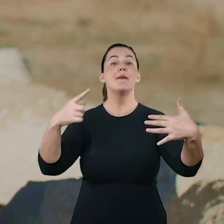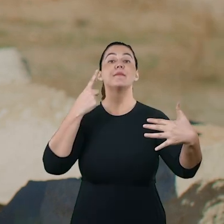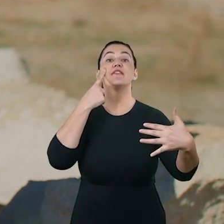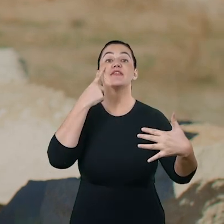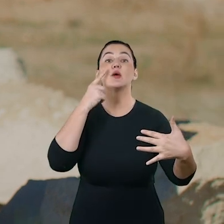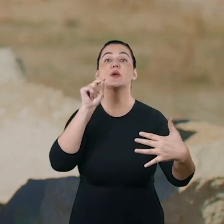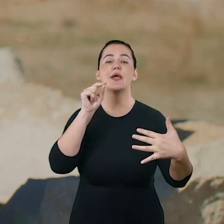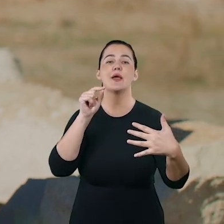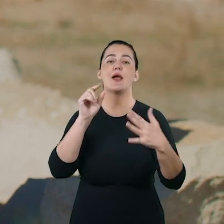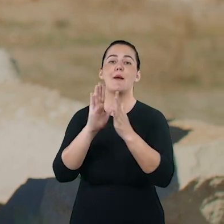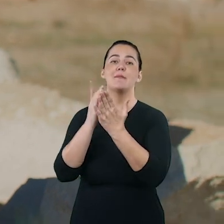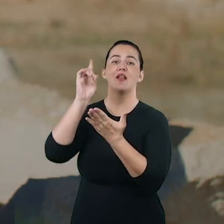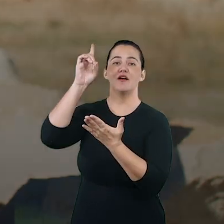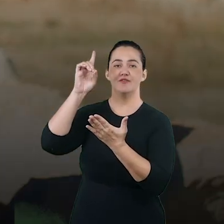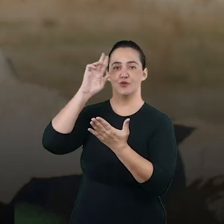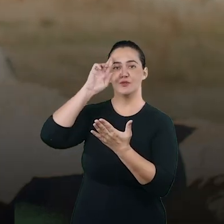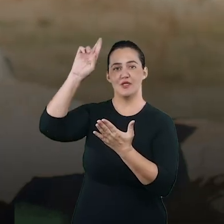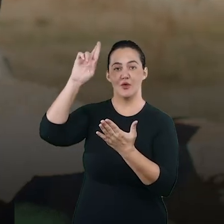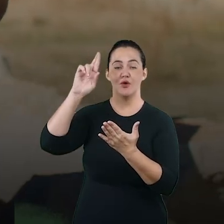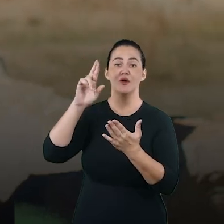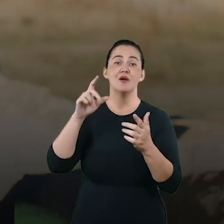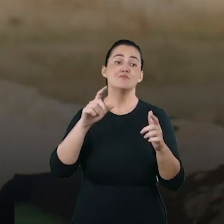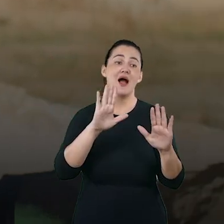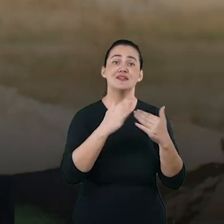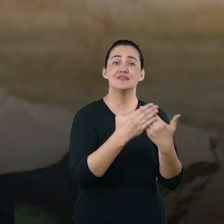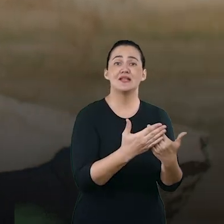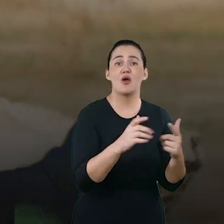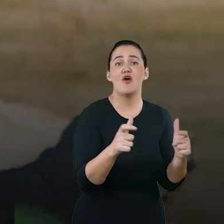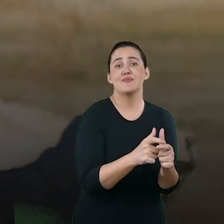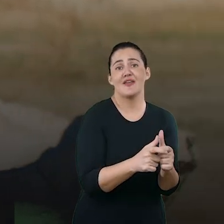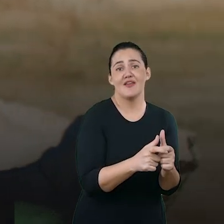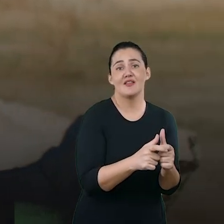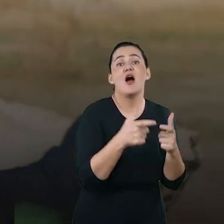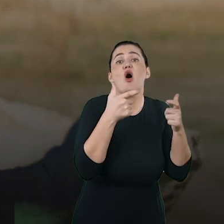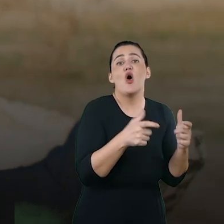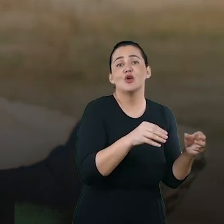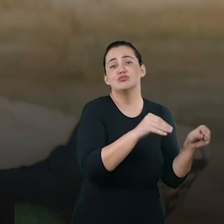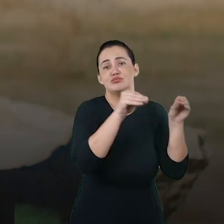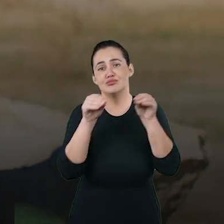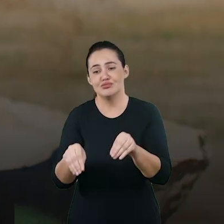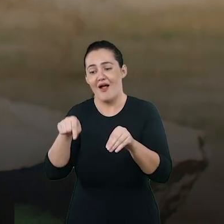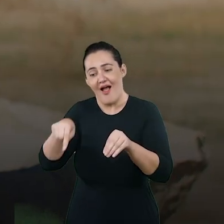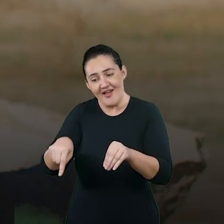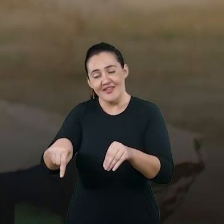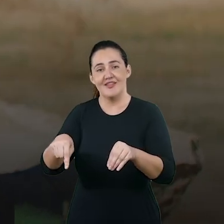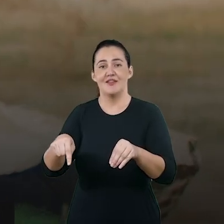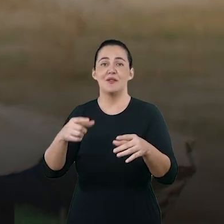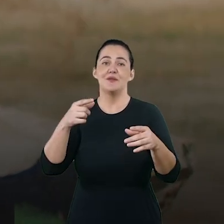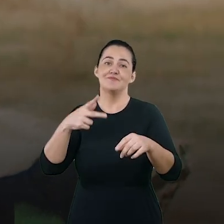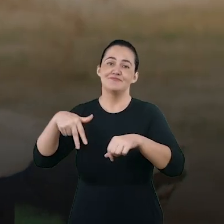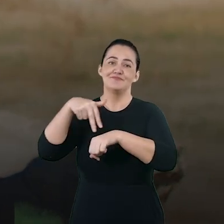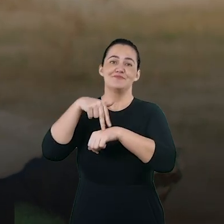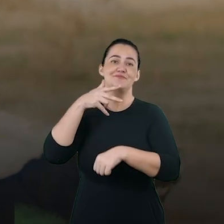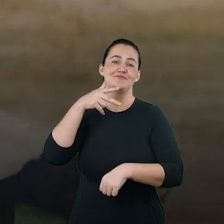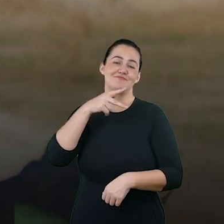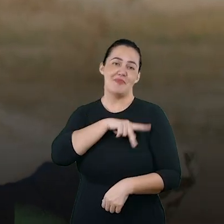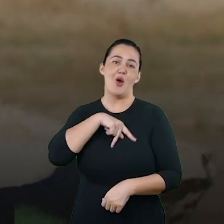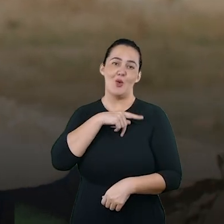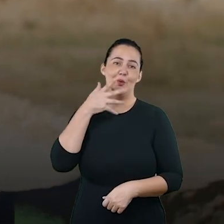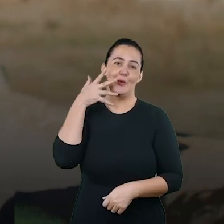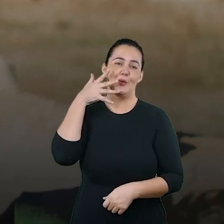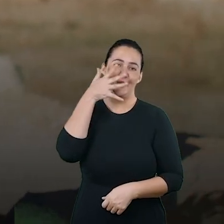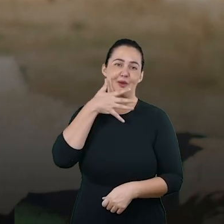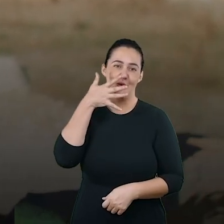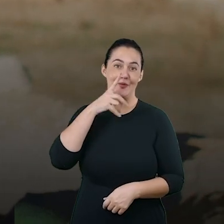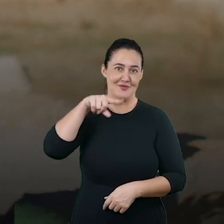pequena, provavelmente eles vieram para cá. Provavelmente foi aqui que Paulo pregou. Mas a continuidade dessa história eu